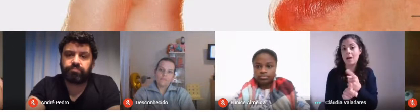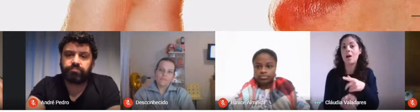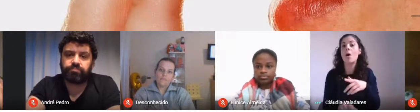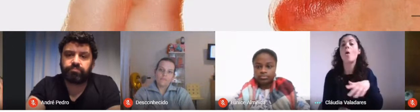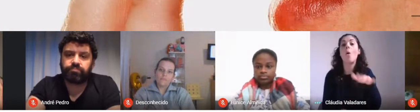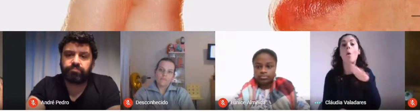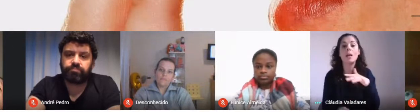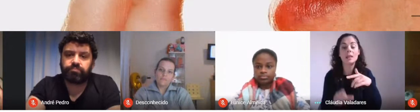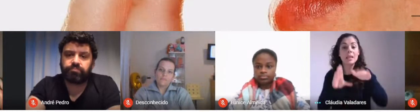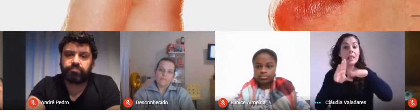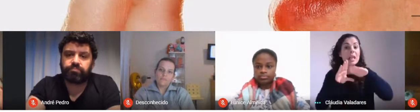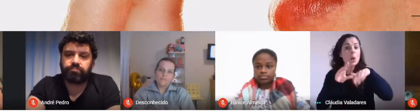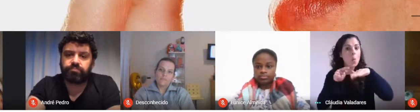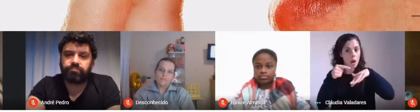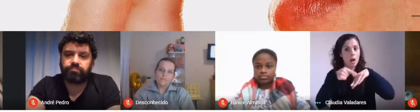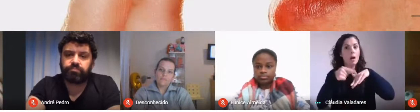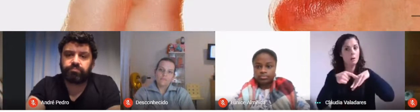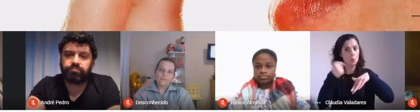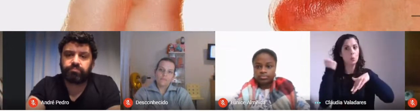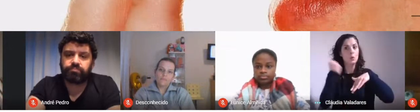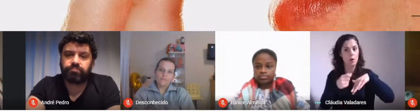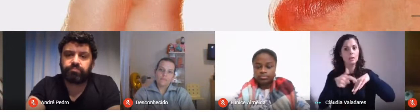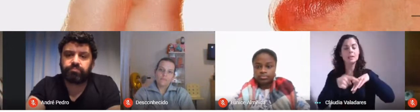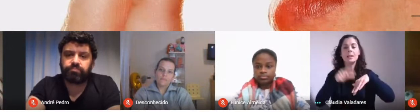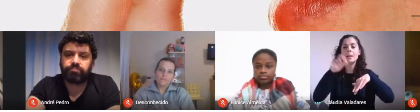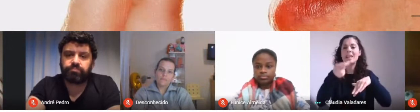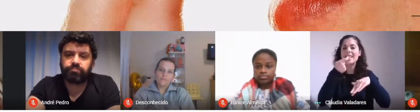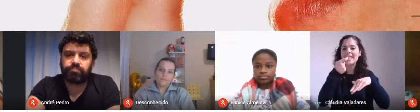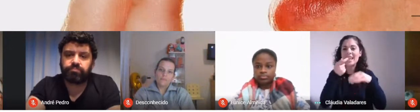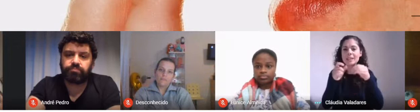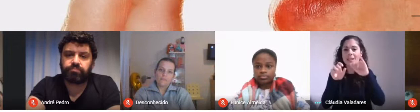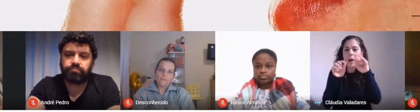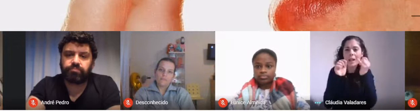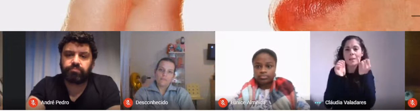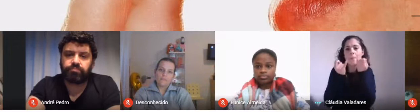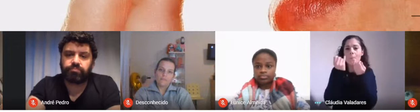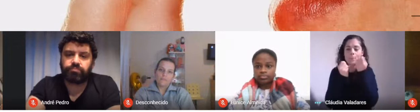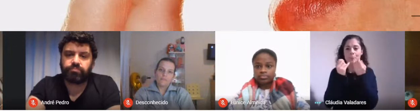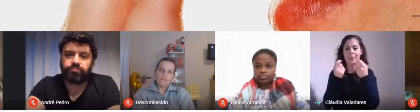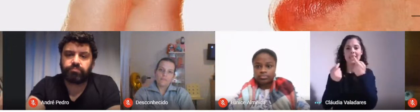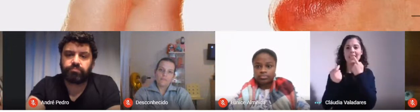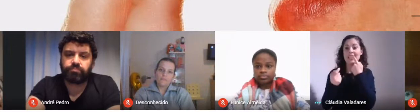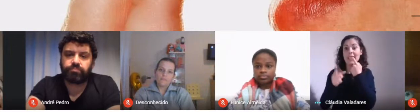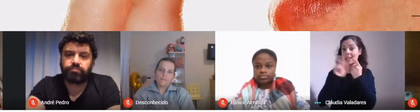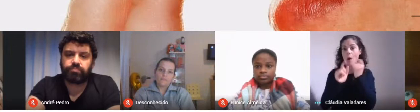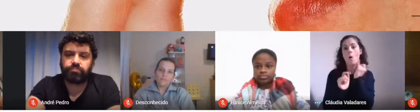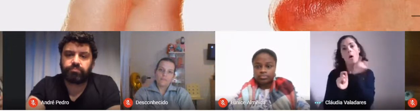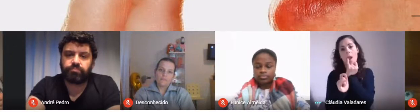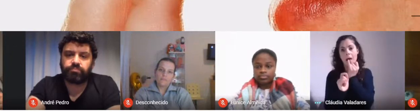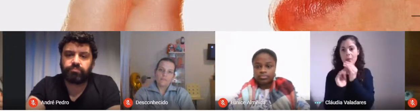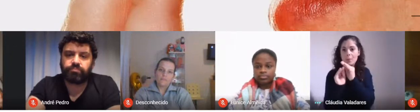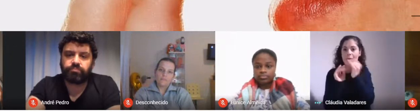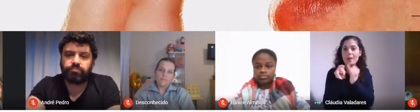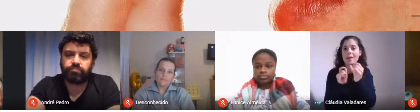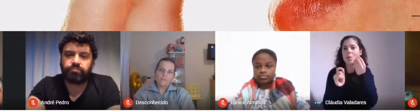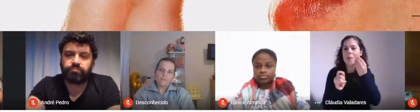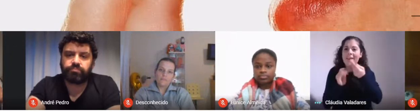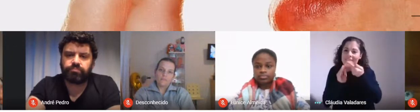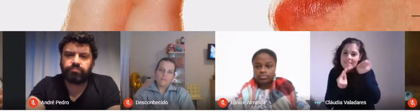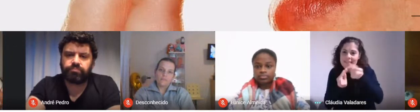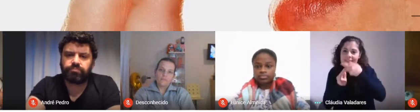na língua e entre os dentes, porque são sítios de difícil remoção e que não são